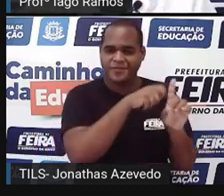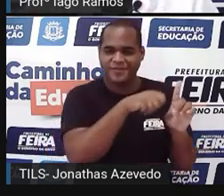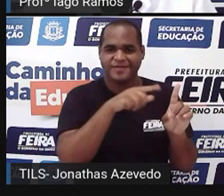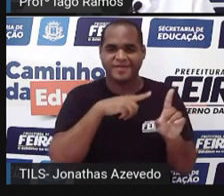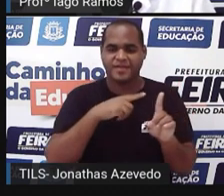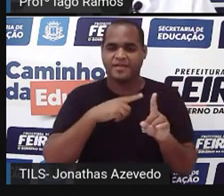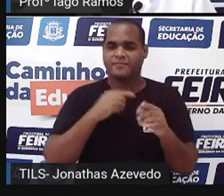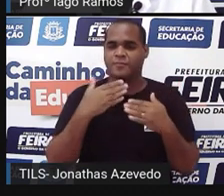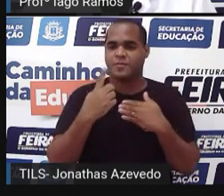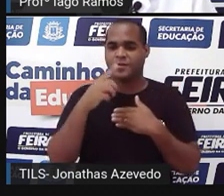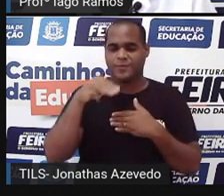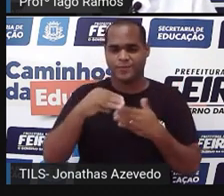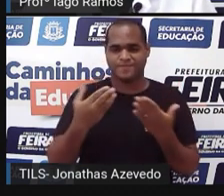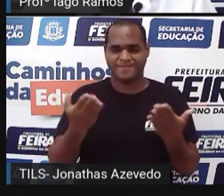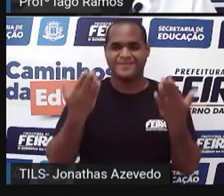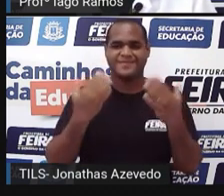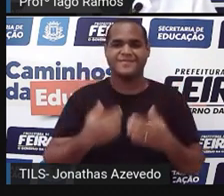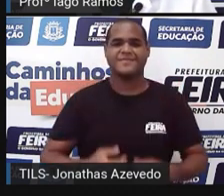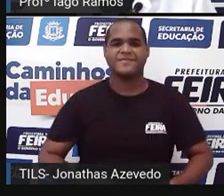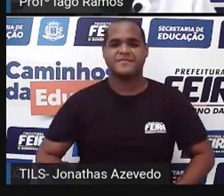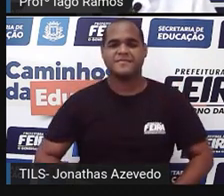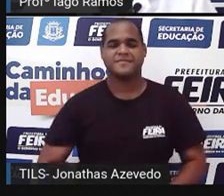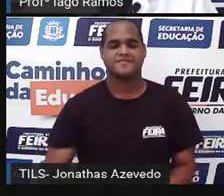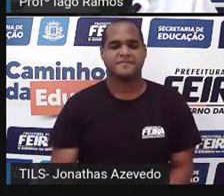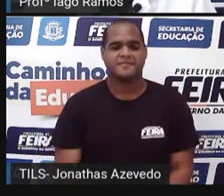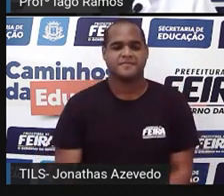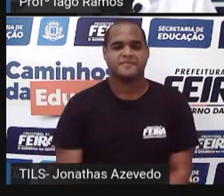um minutinho contamos na tela